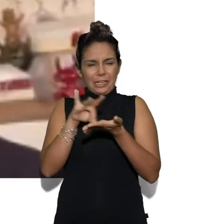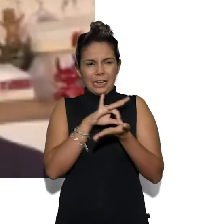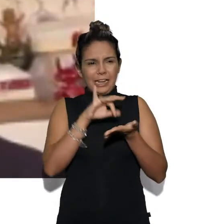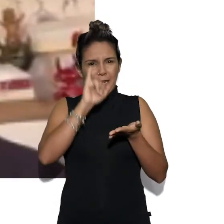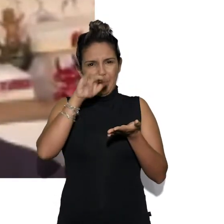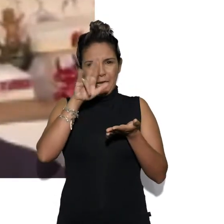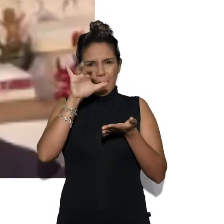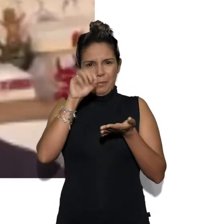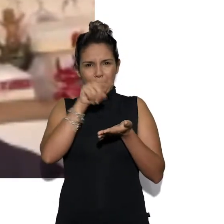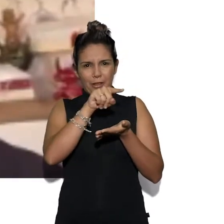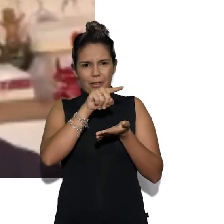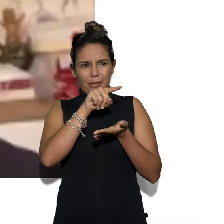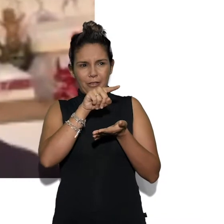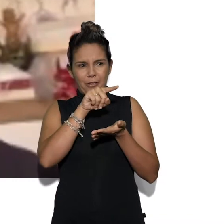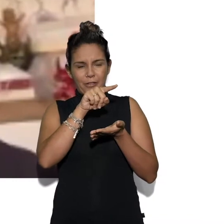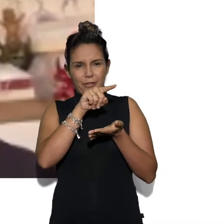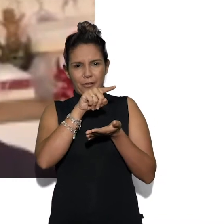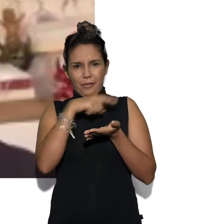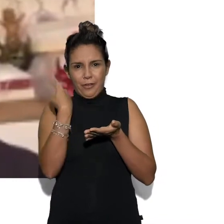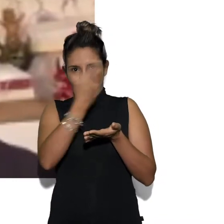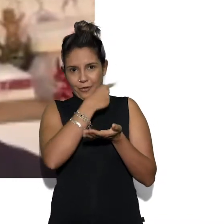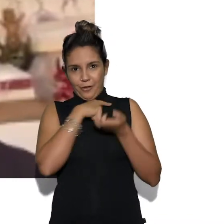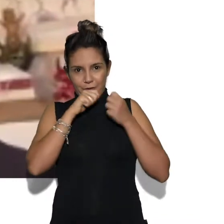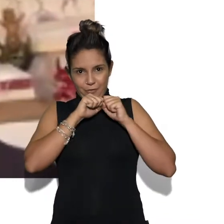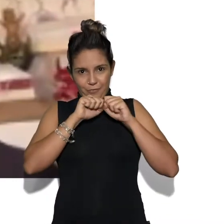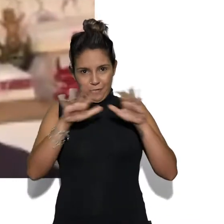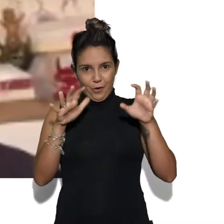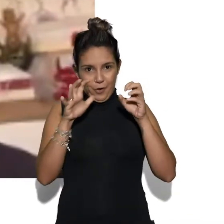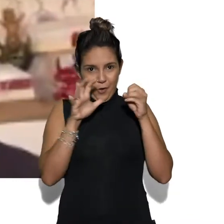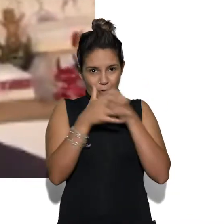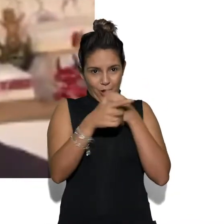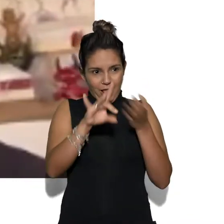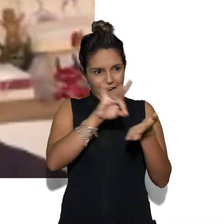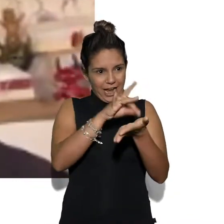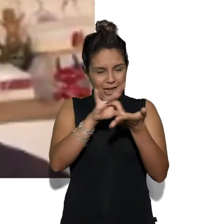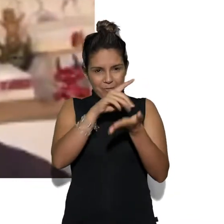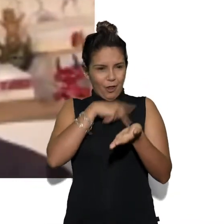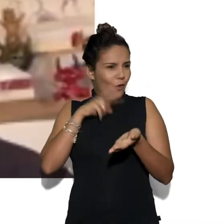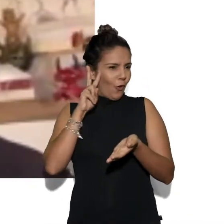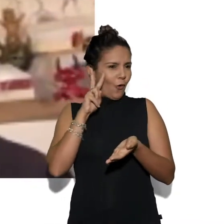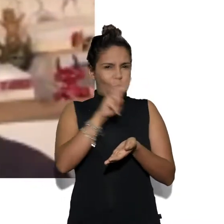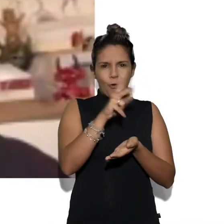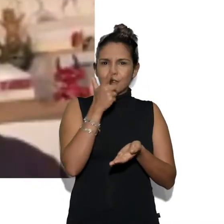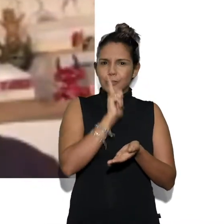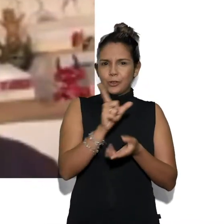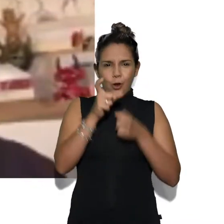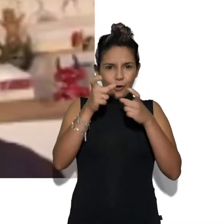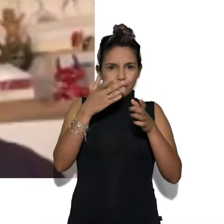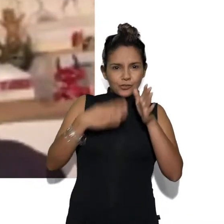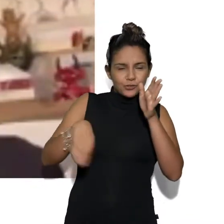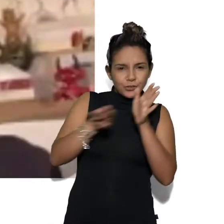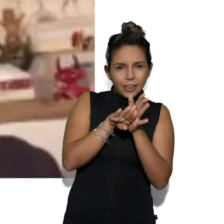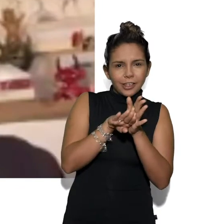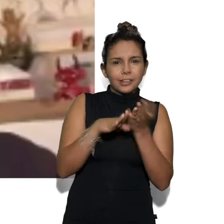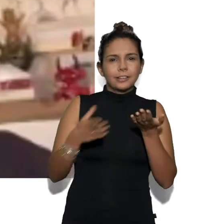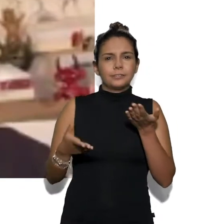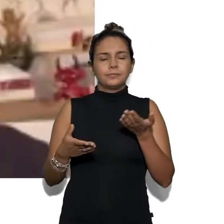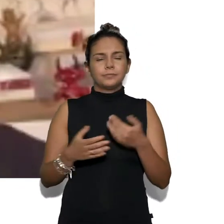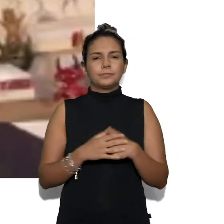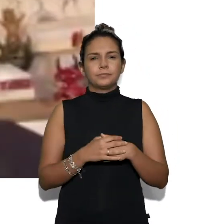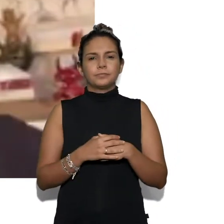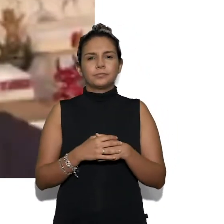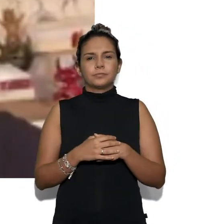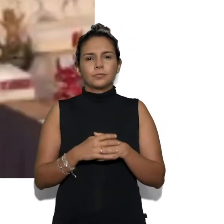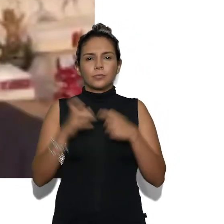cima meio covarde, que nós não podemos enxergar, que não sabemos muito bem de onde chega, em